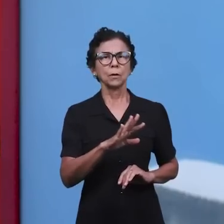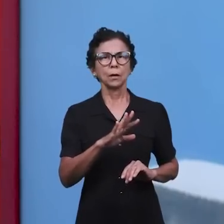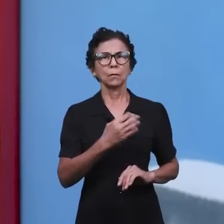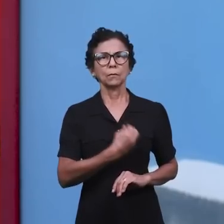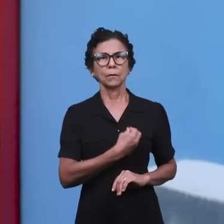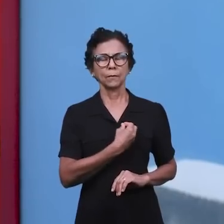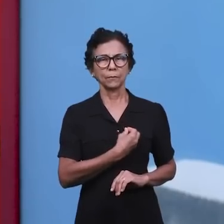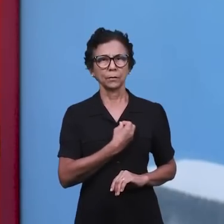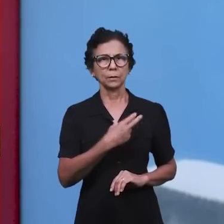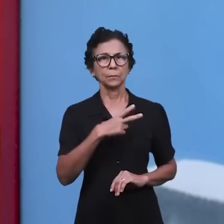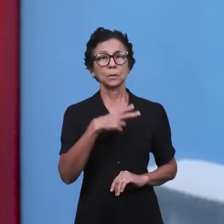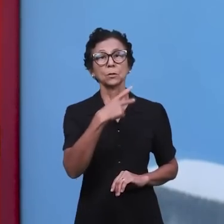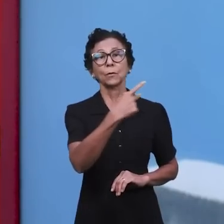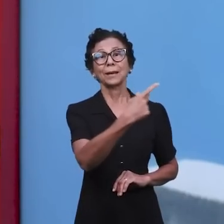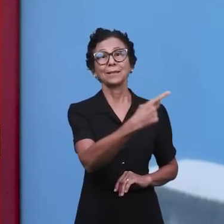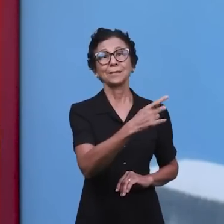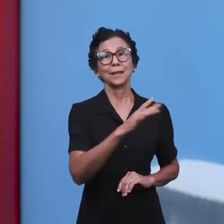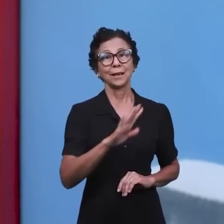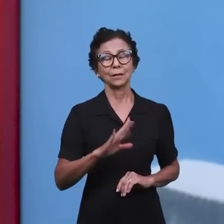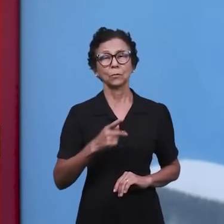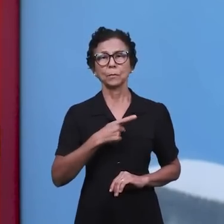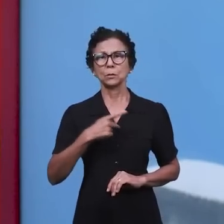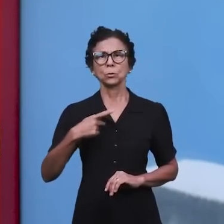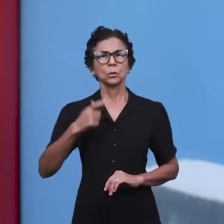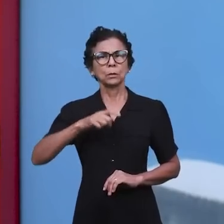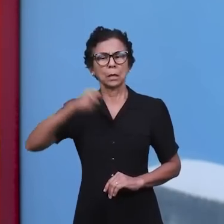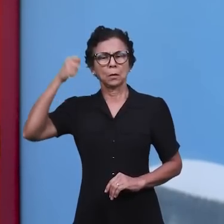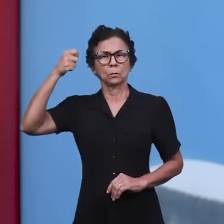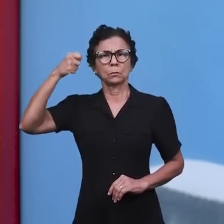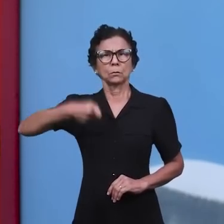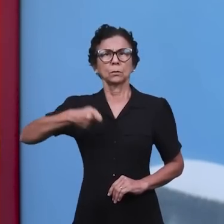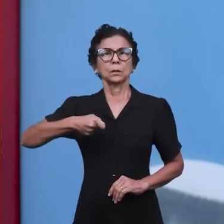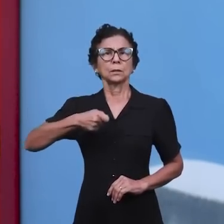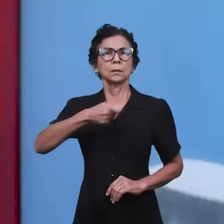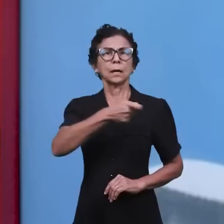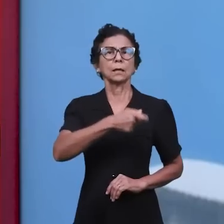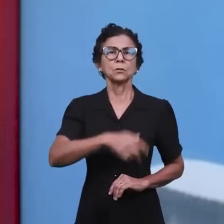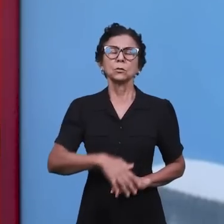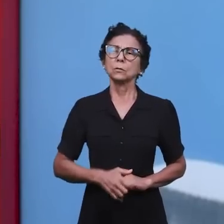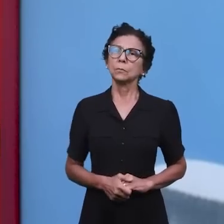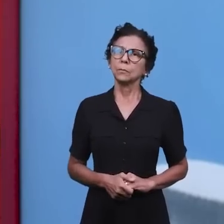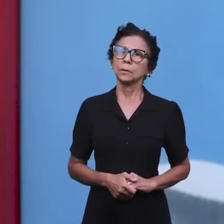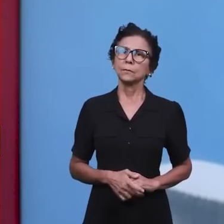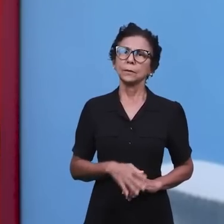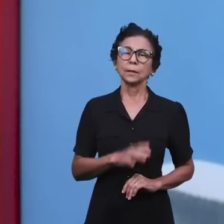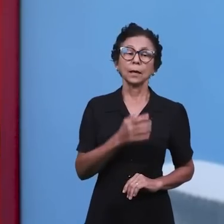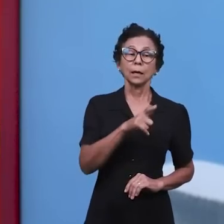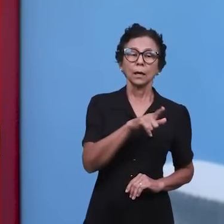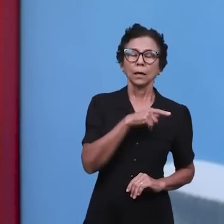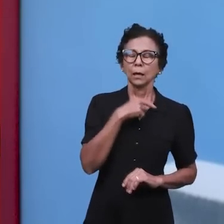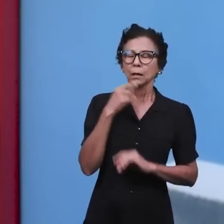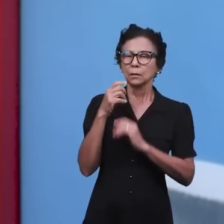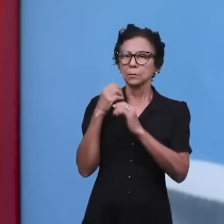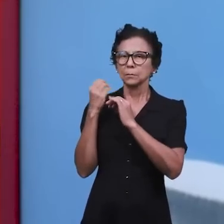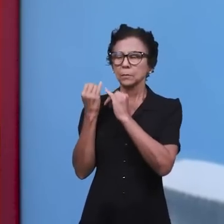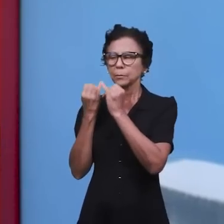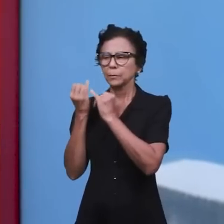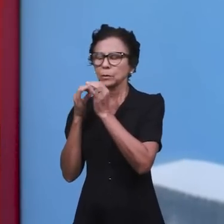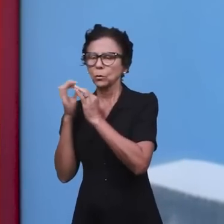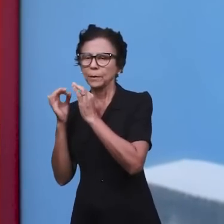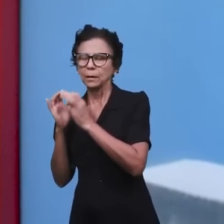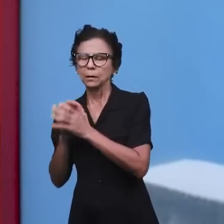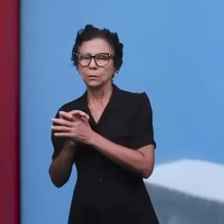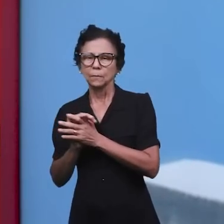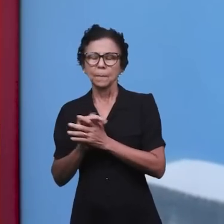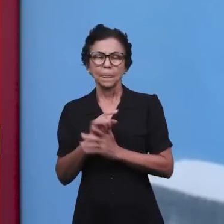a liberdade nem a autoridade do Senhor para estar comentando ou usando isso de forma, mas eu só queria